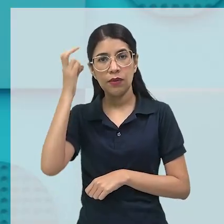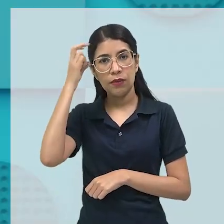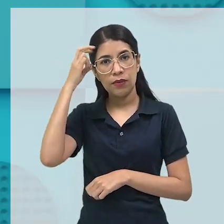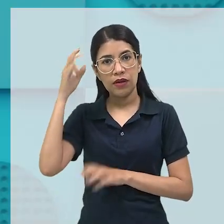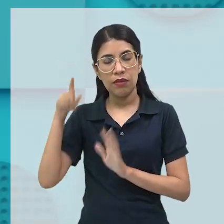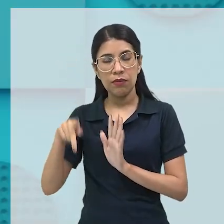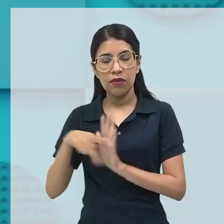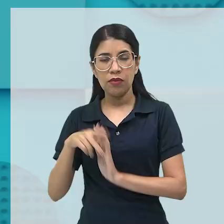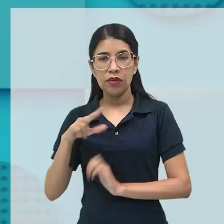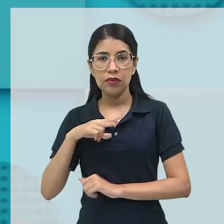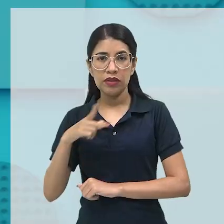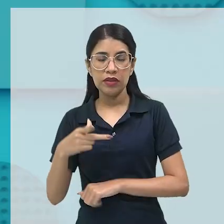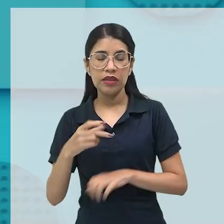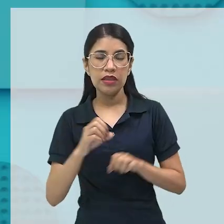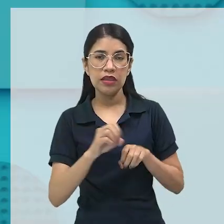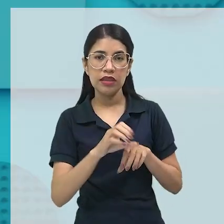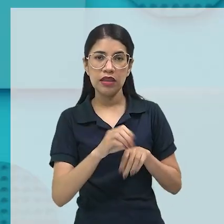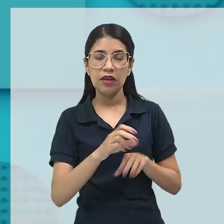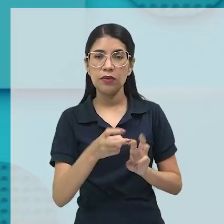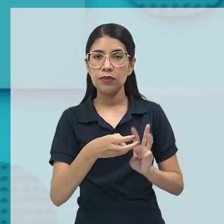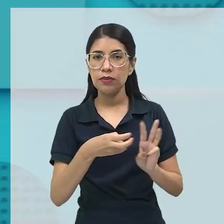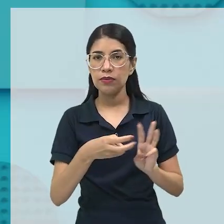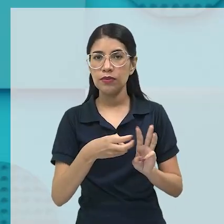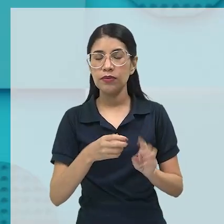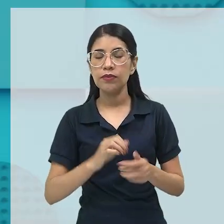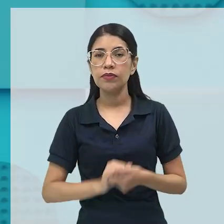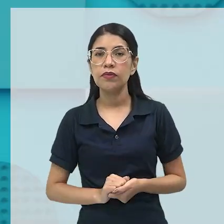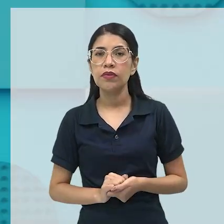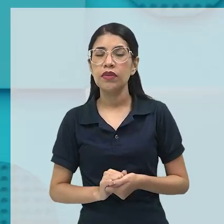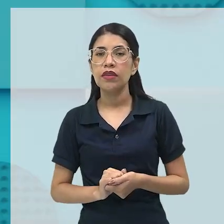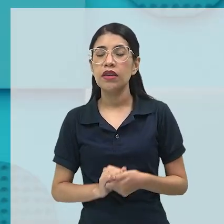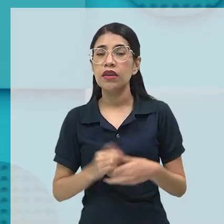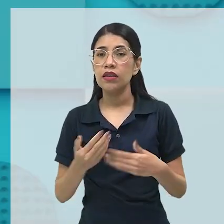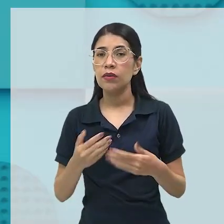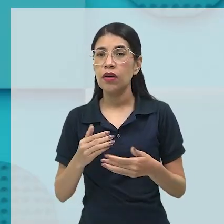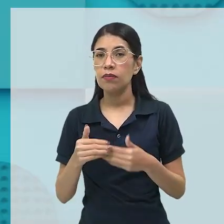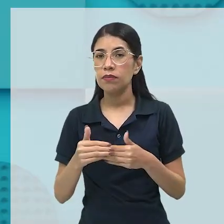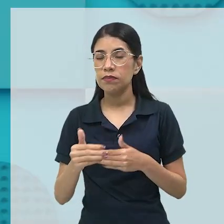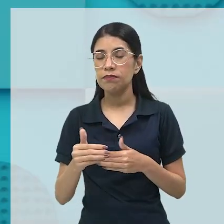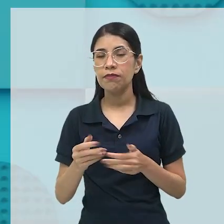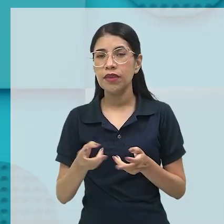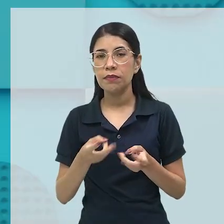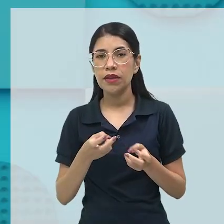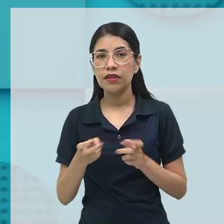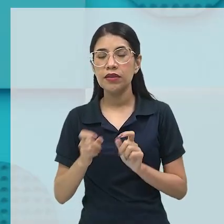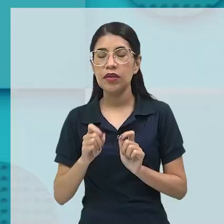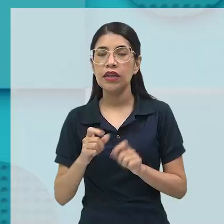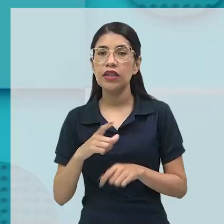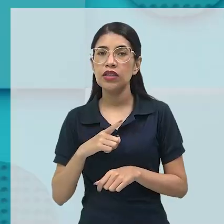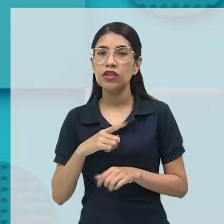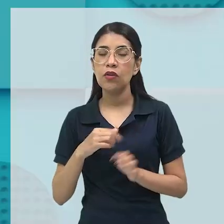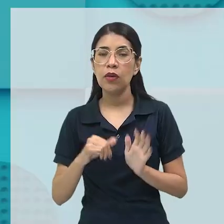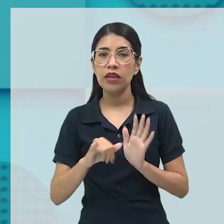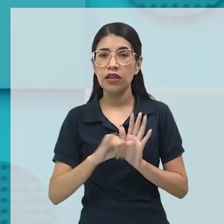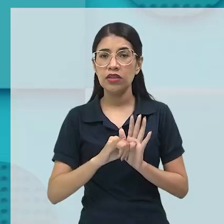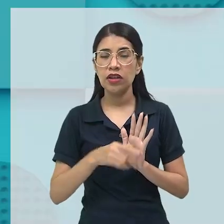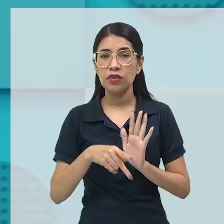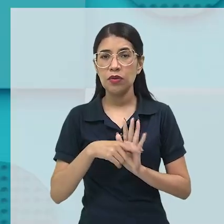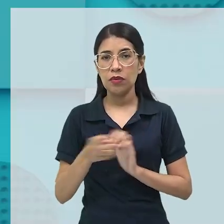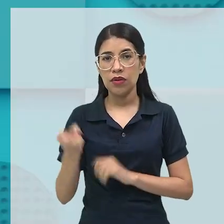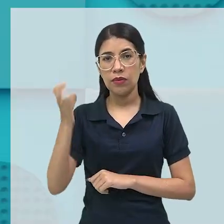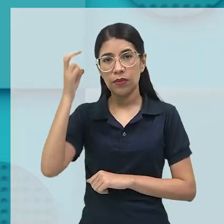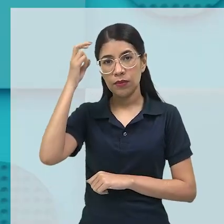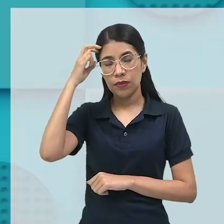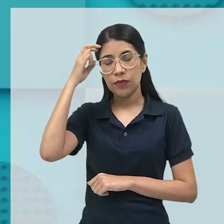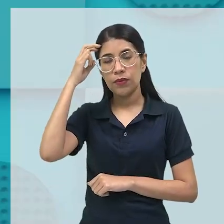deles para os indígenas. E nesse momento que eles perceberam ali que eles tinham uma identidade cultural, que os